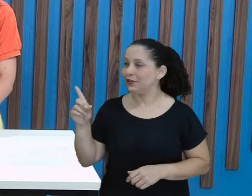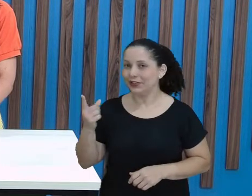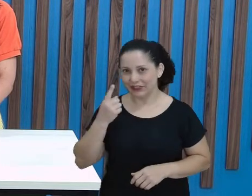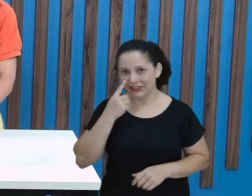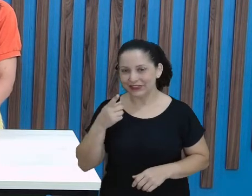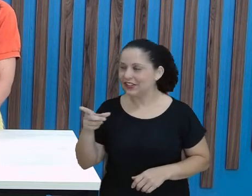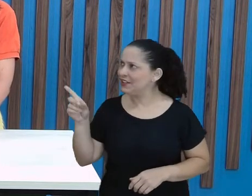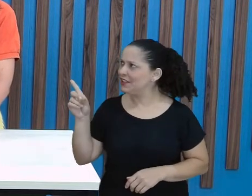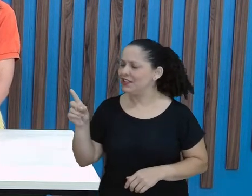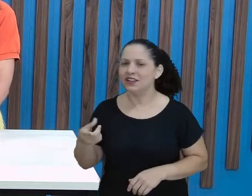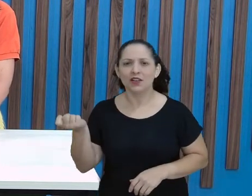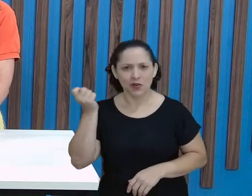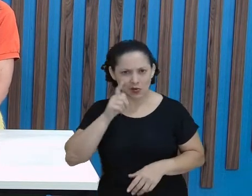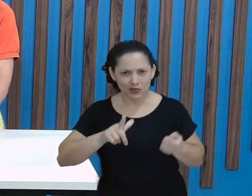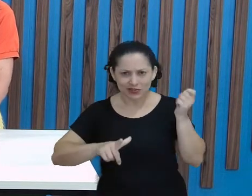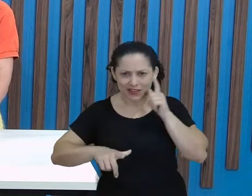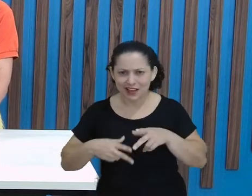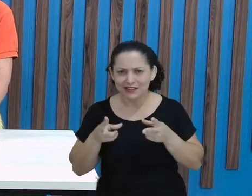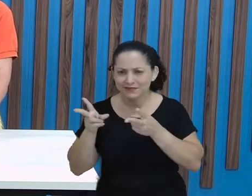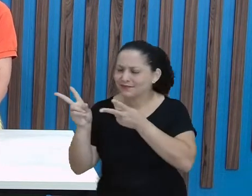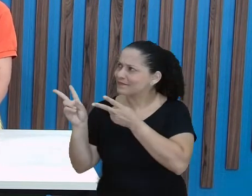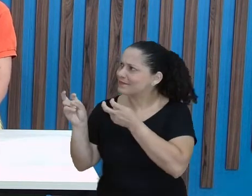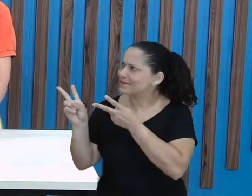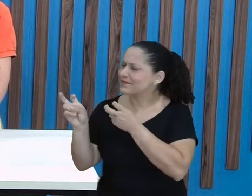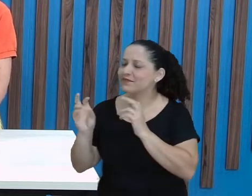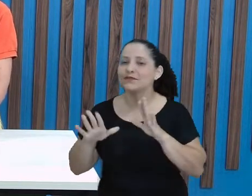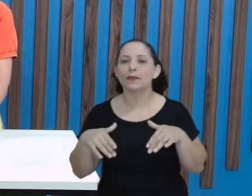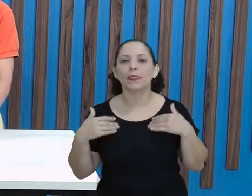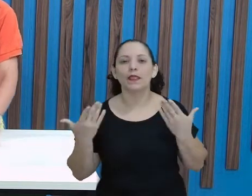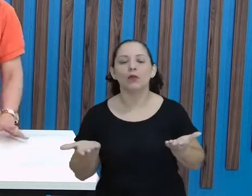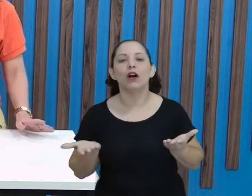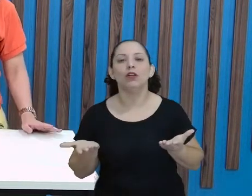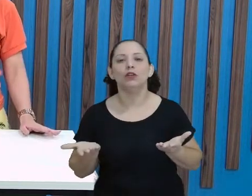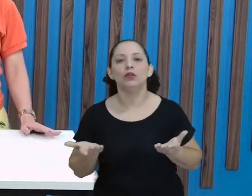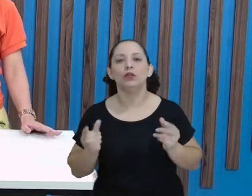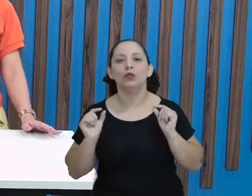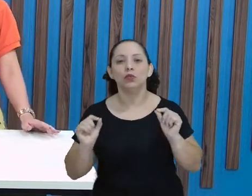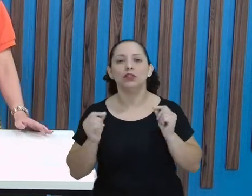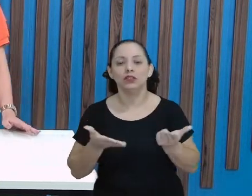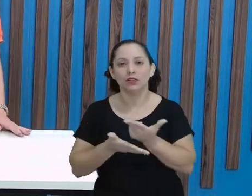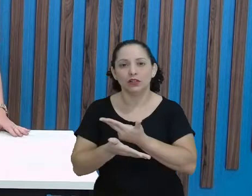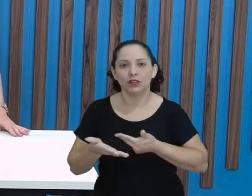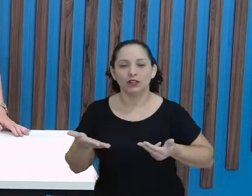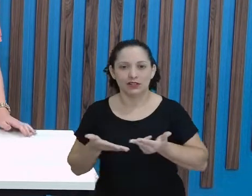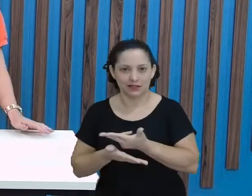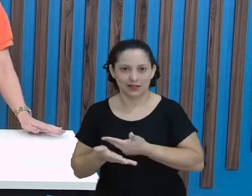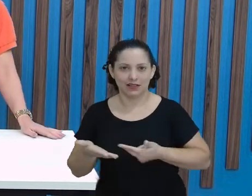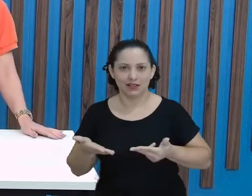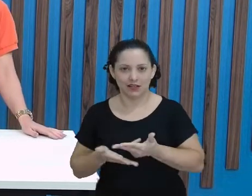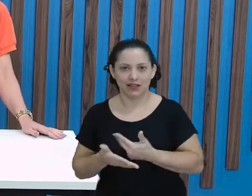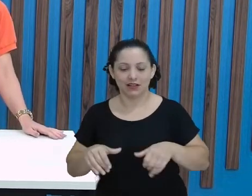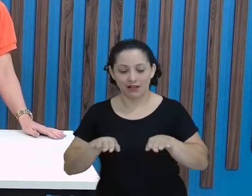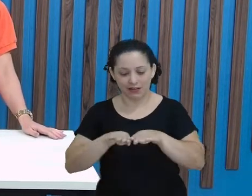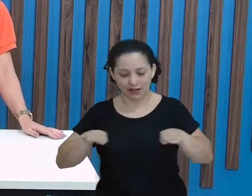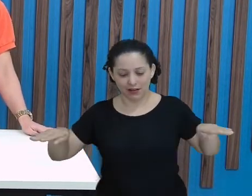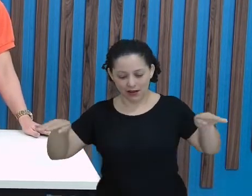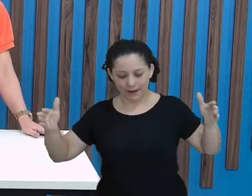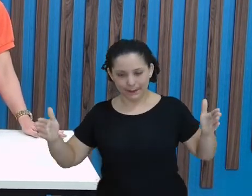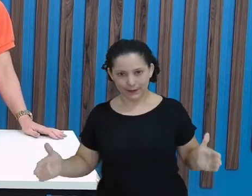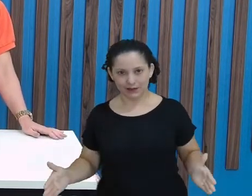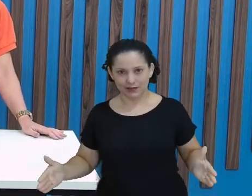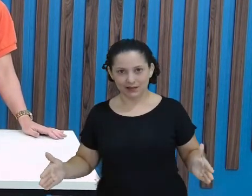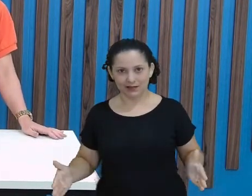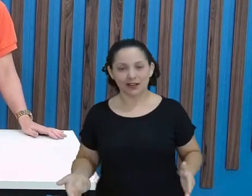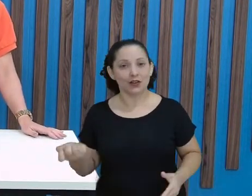conseguem identificar qual foi o objeto que eu desenhei aqui, está construído aqui na minha mesa. Será que a telinha